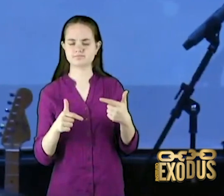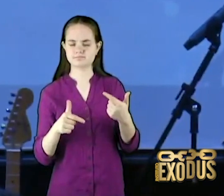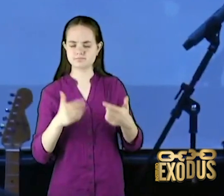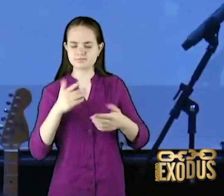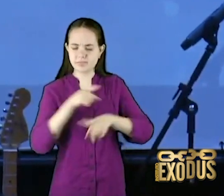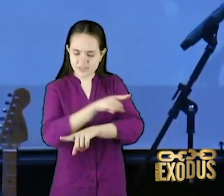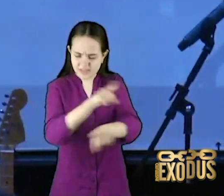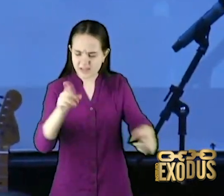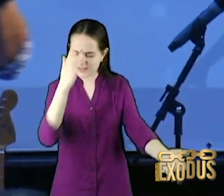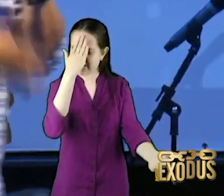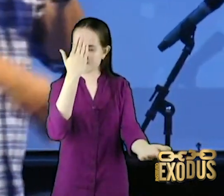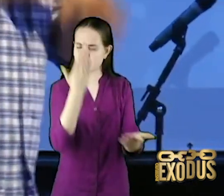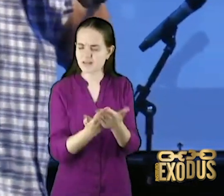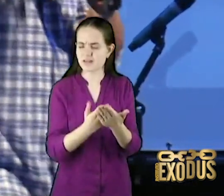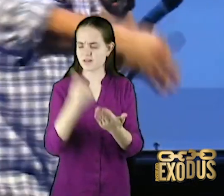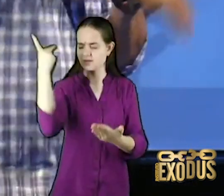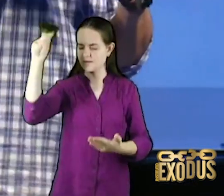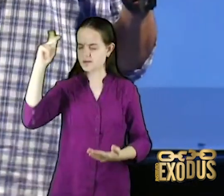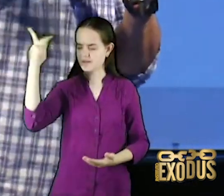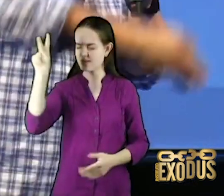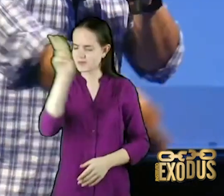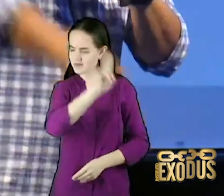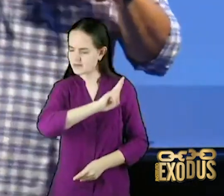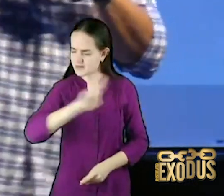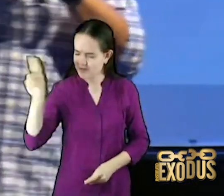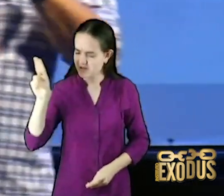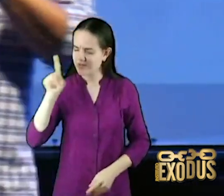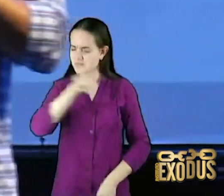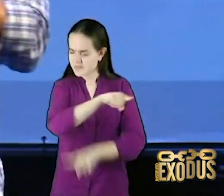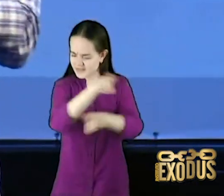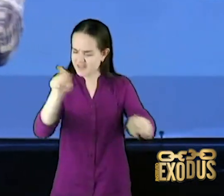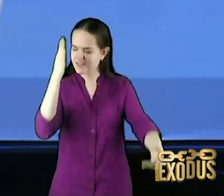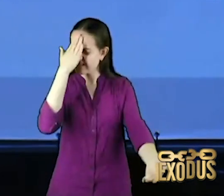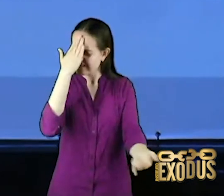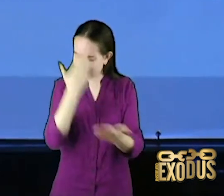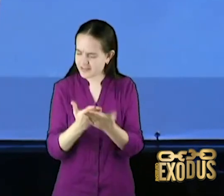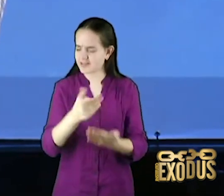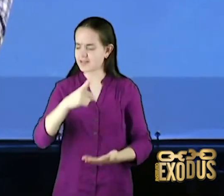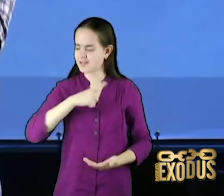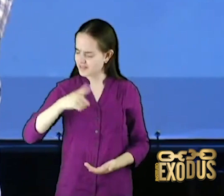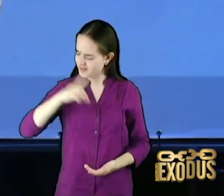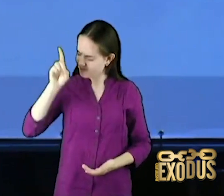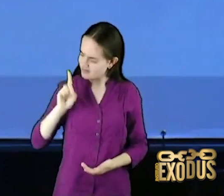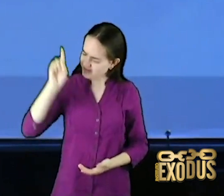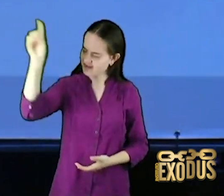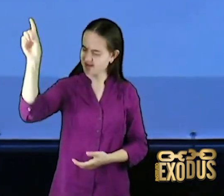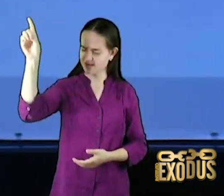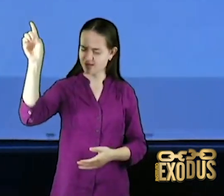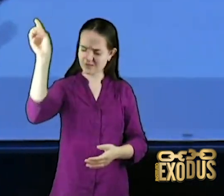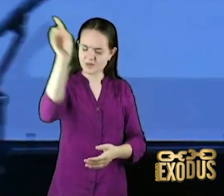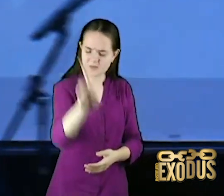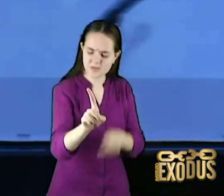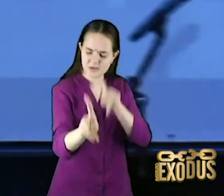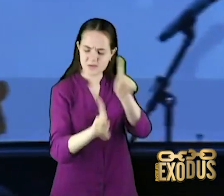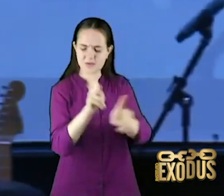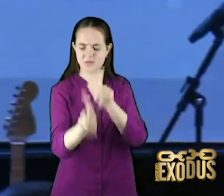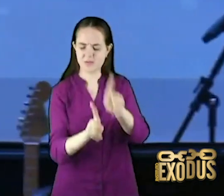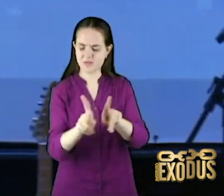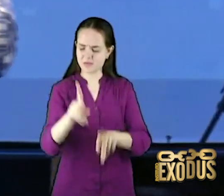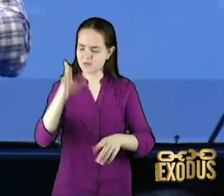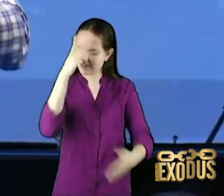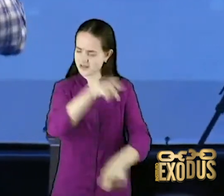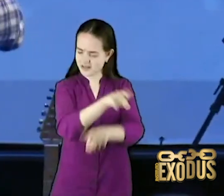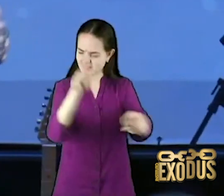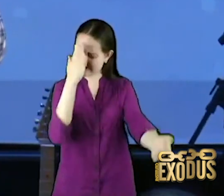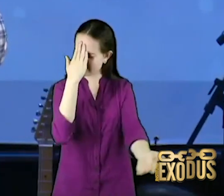para que eles creiam que há Deus no meio do teu povo, para que eles creiam que o Senhor é um